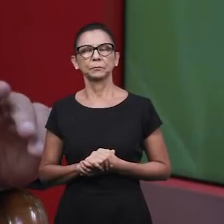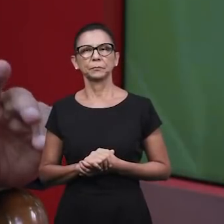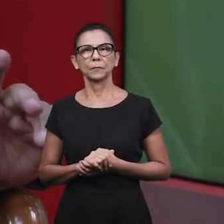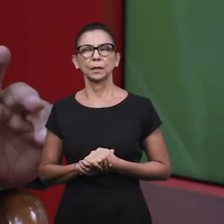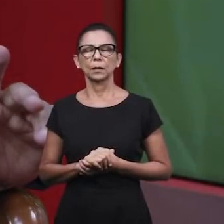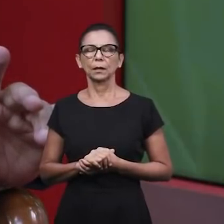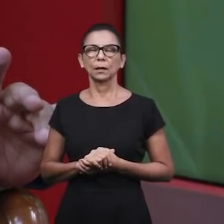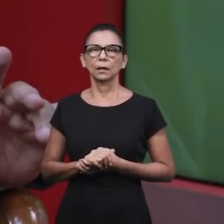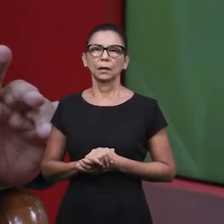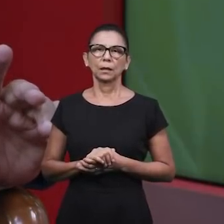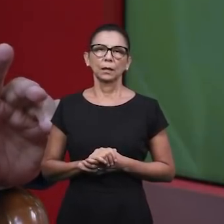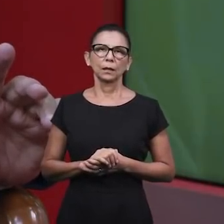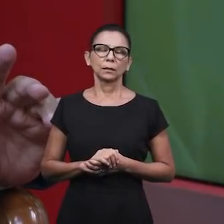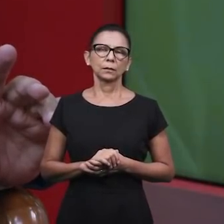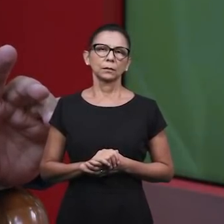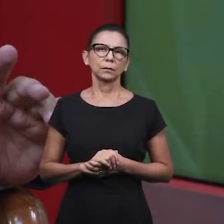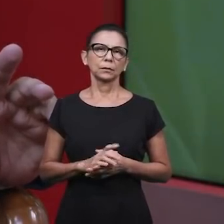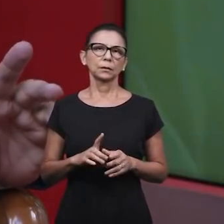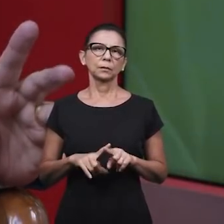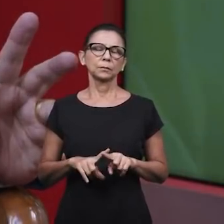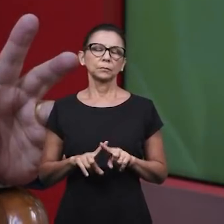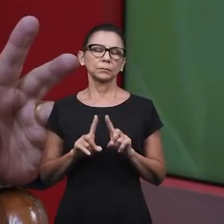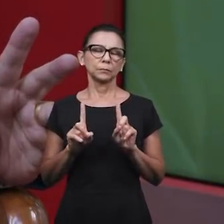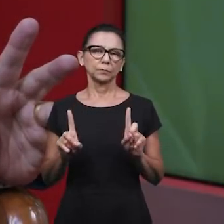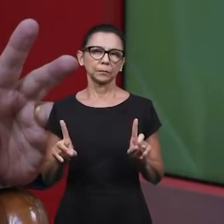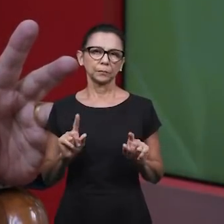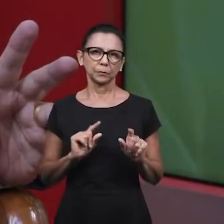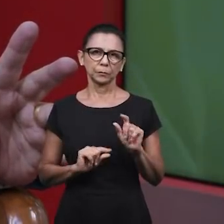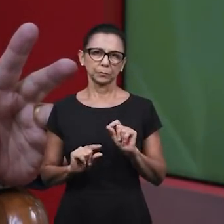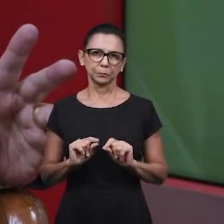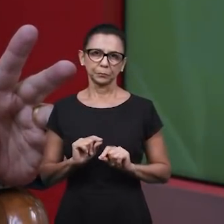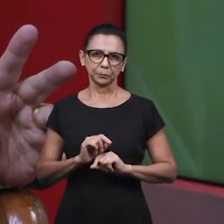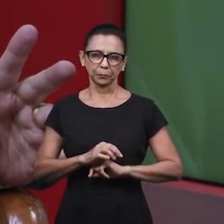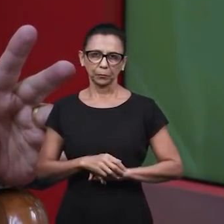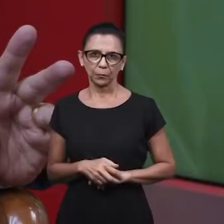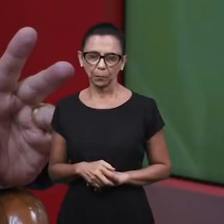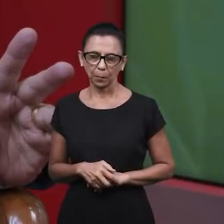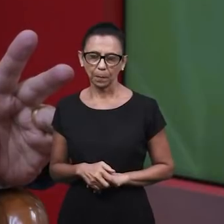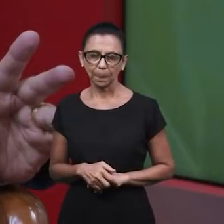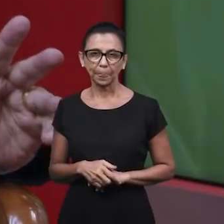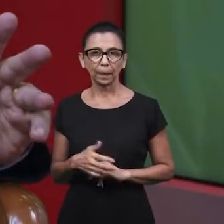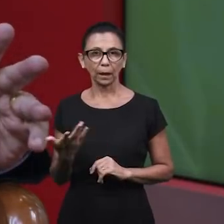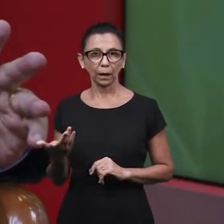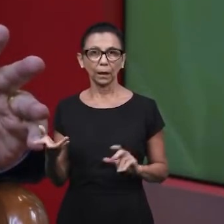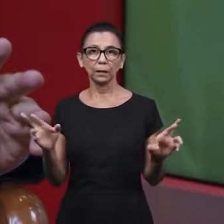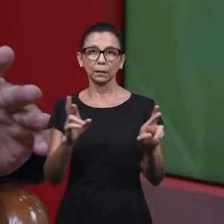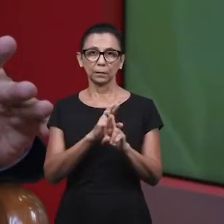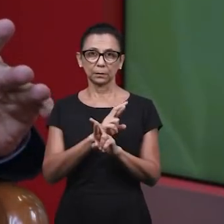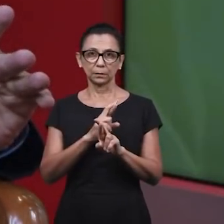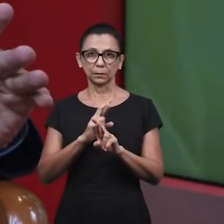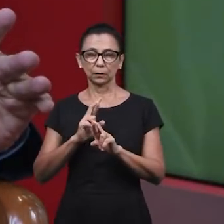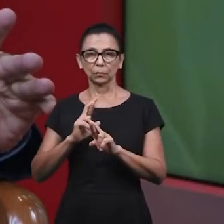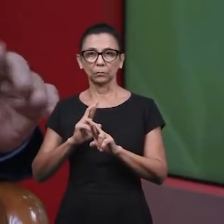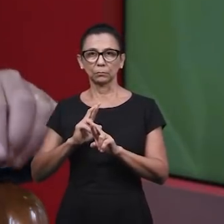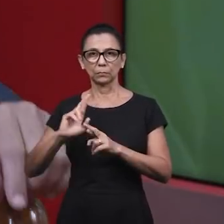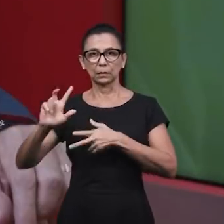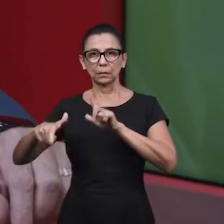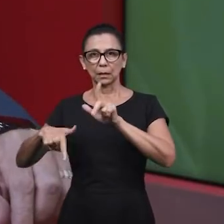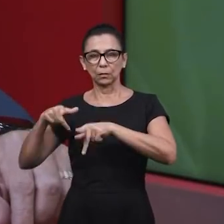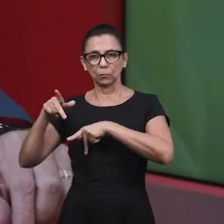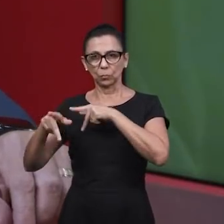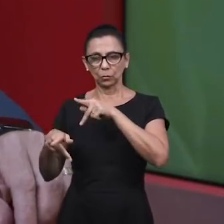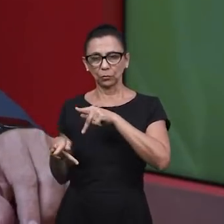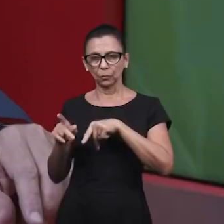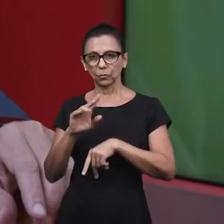há uma questão que surge com relação ao povo de Israel, aos